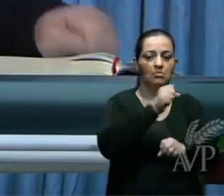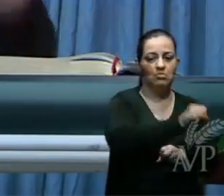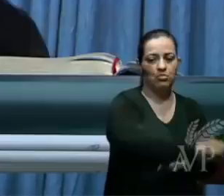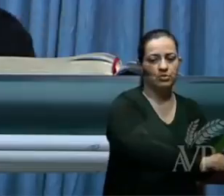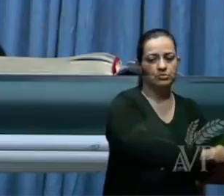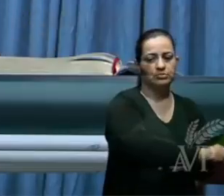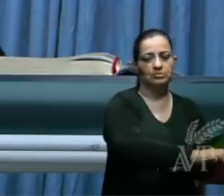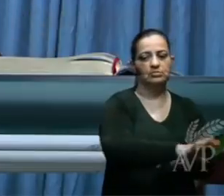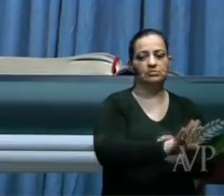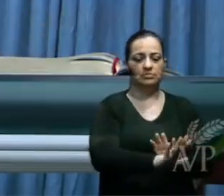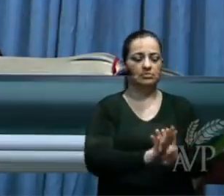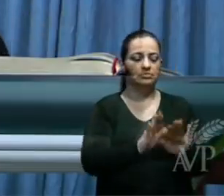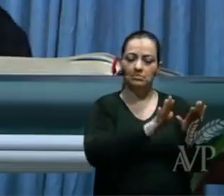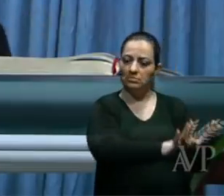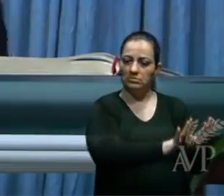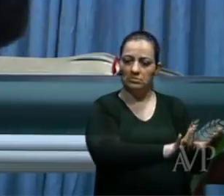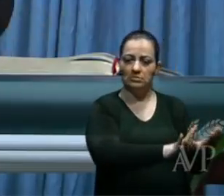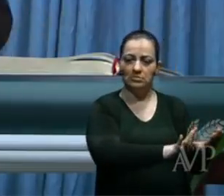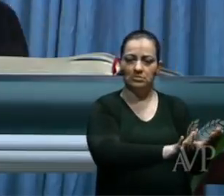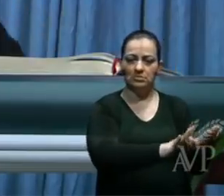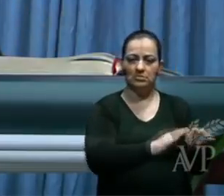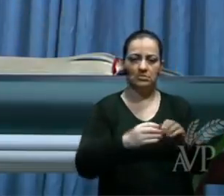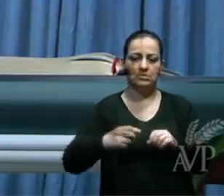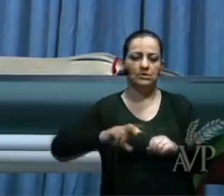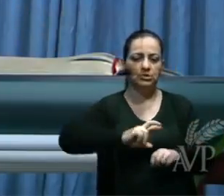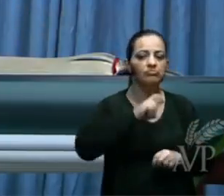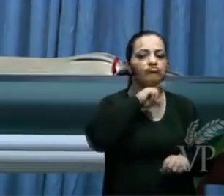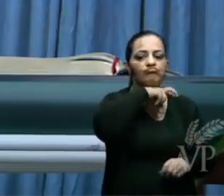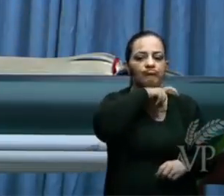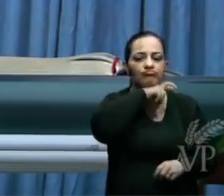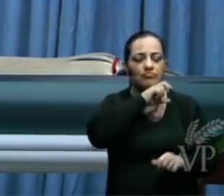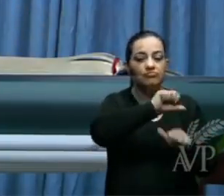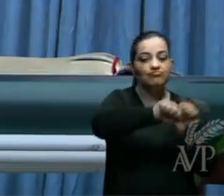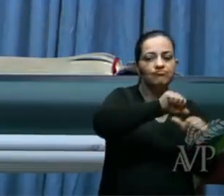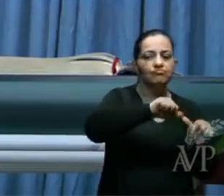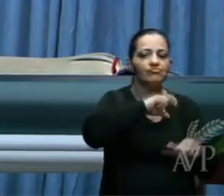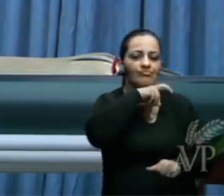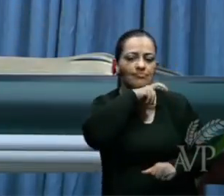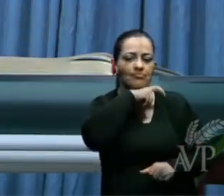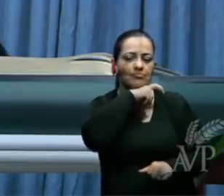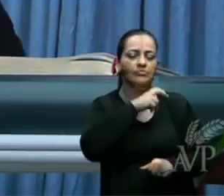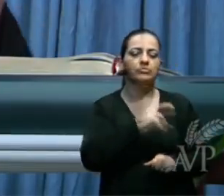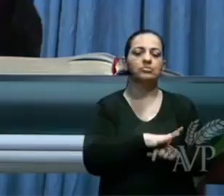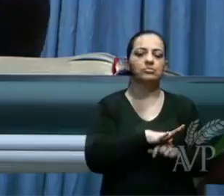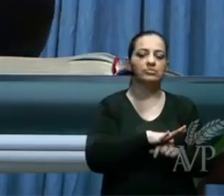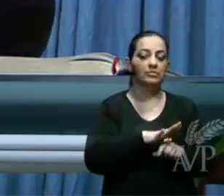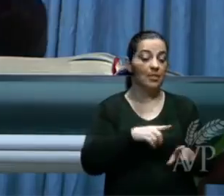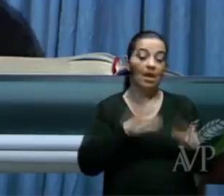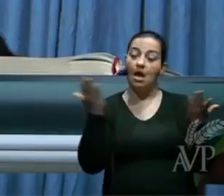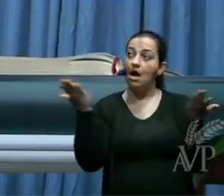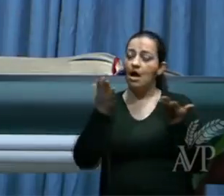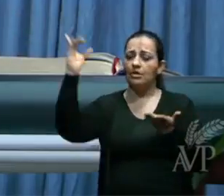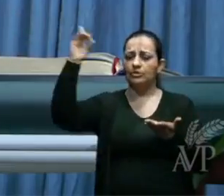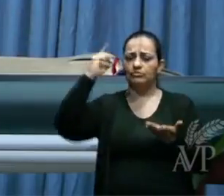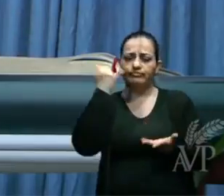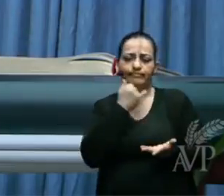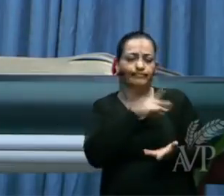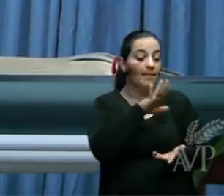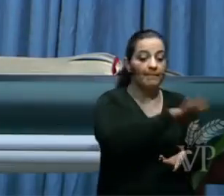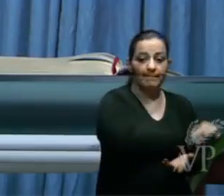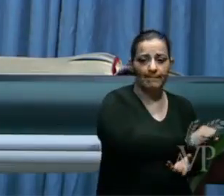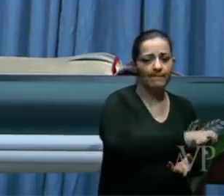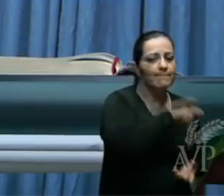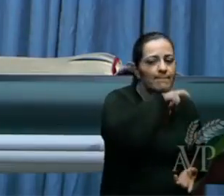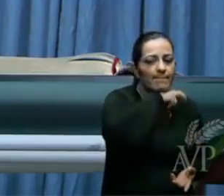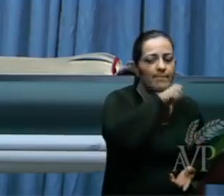ela no chão e ali estava aquela cobra tomar esse é um sinal a